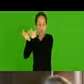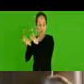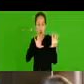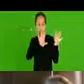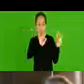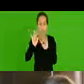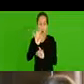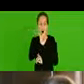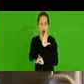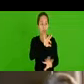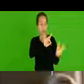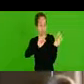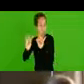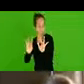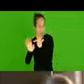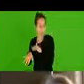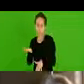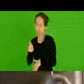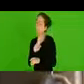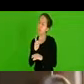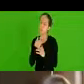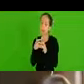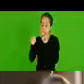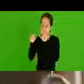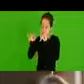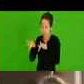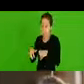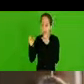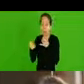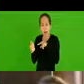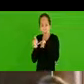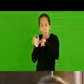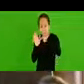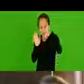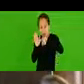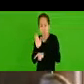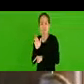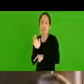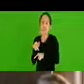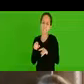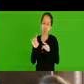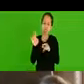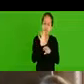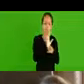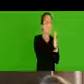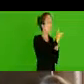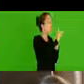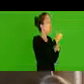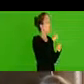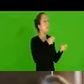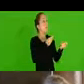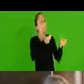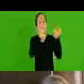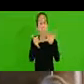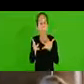daquela imagem, mas aí a fundo, não é apenas uma transcrição dos filmes, ou uma descrição dos filmes.